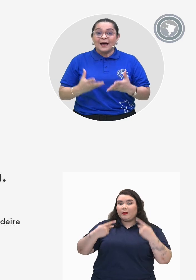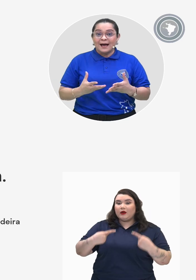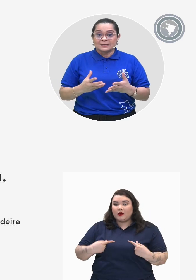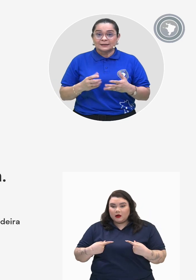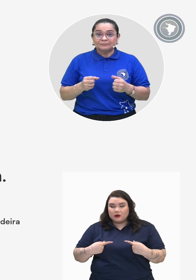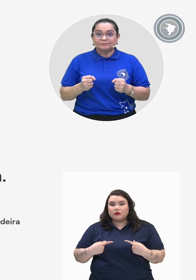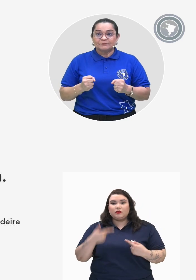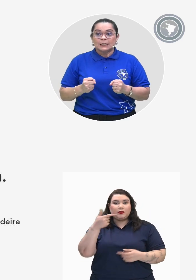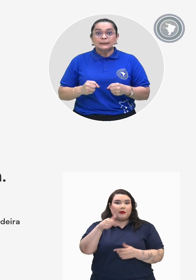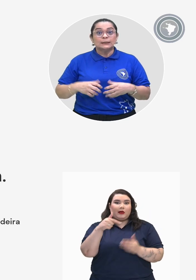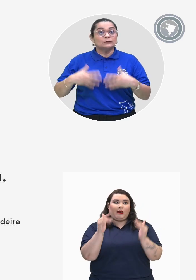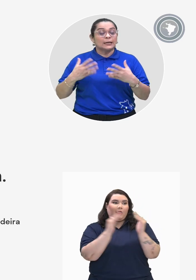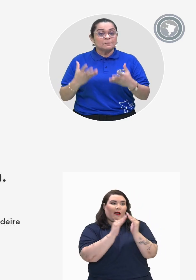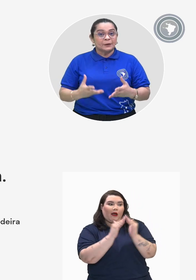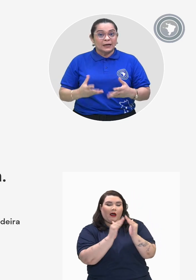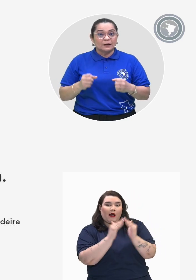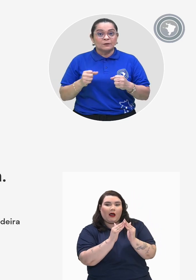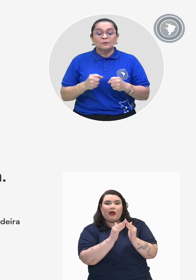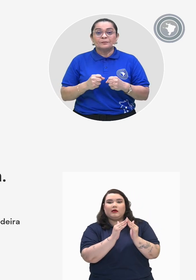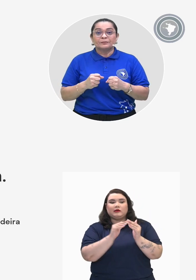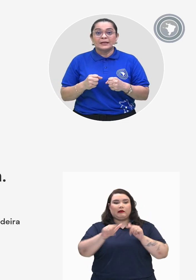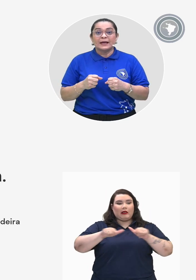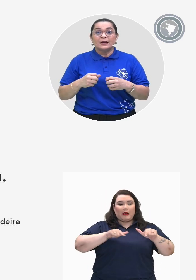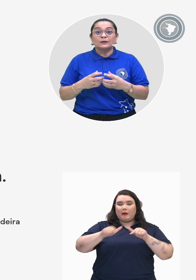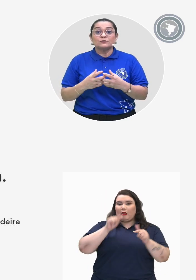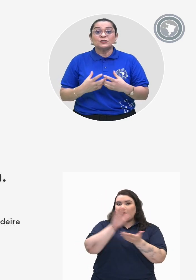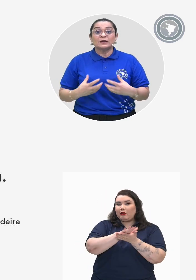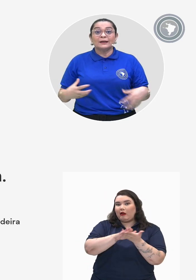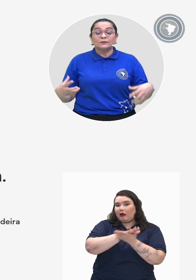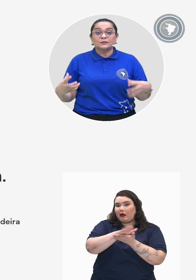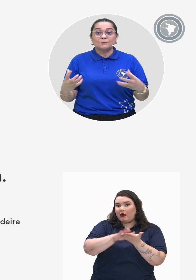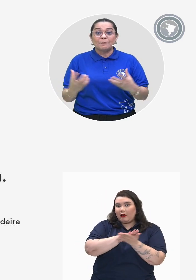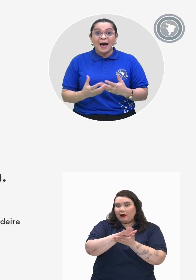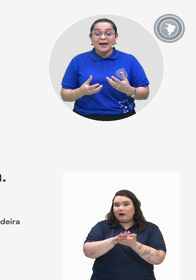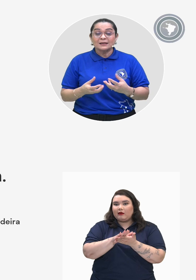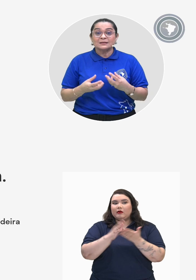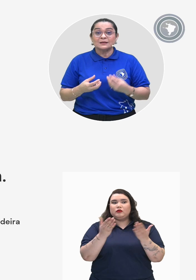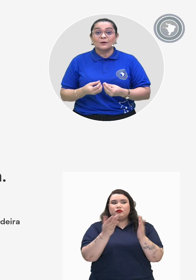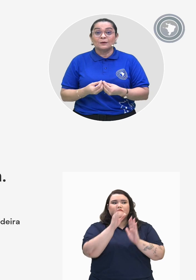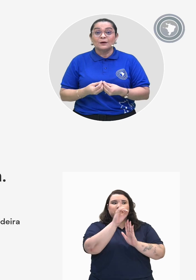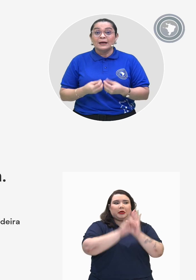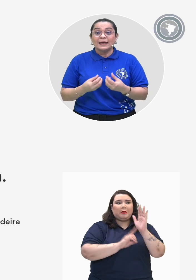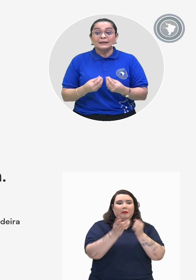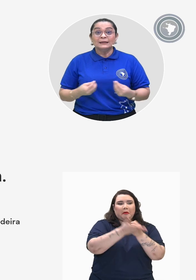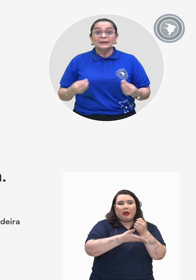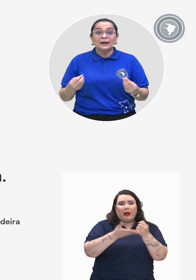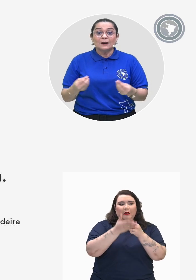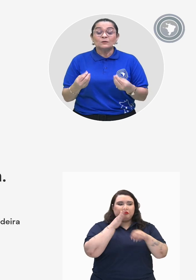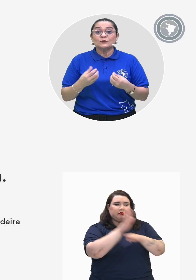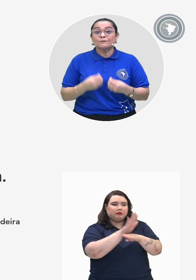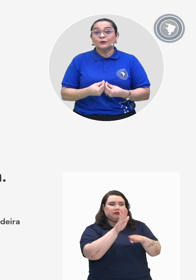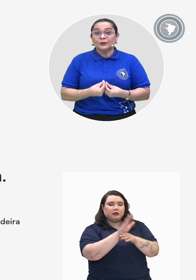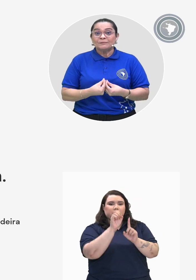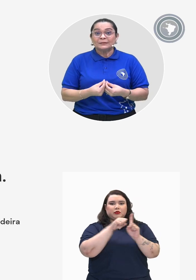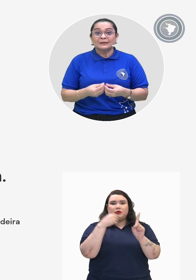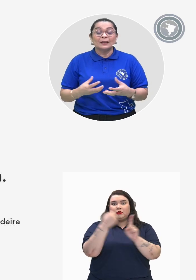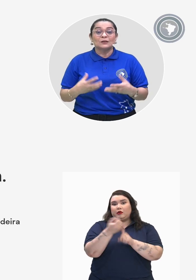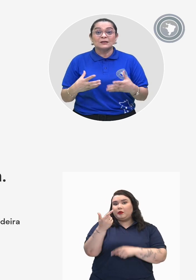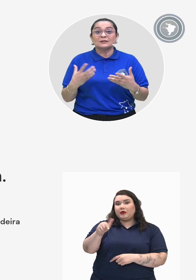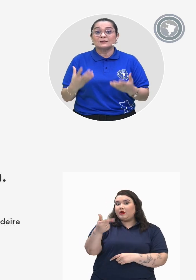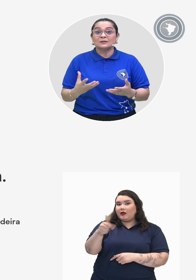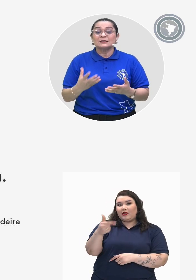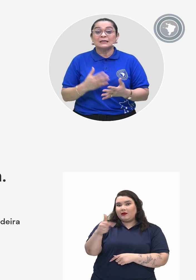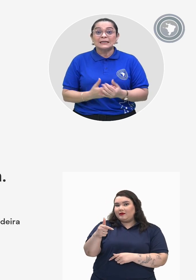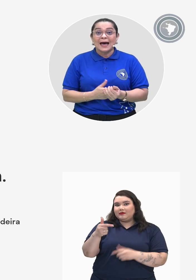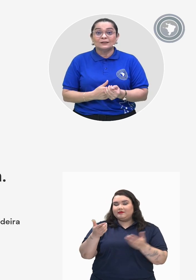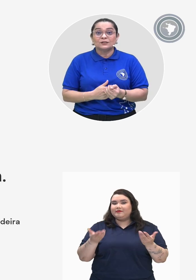tem casa, não tem emprego, né? Que os direitos básicos, ele não usufrui da